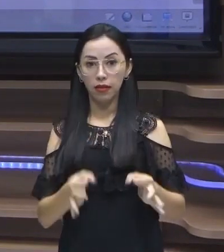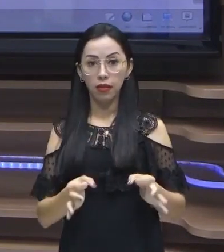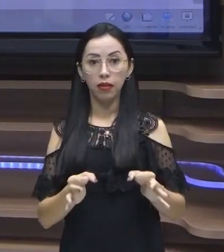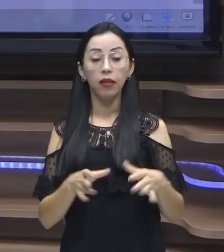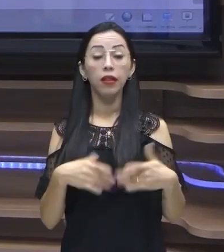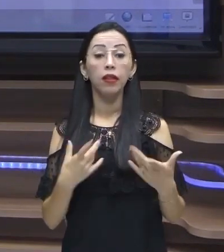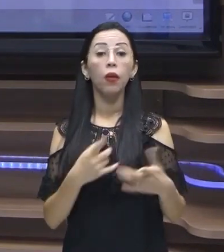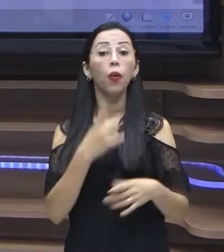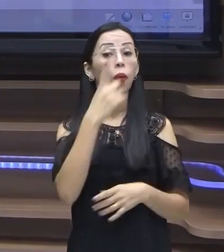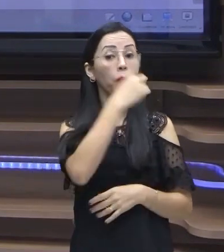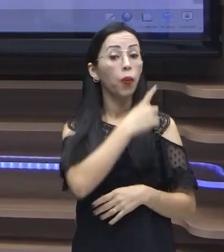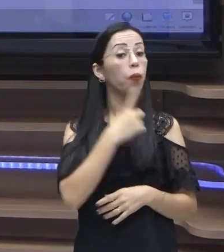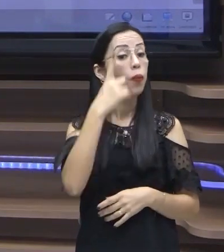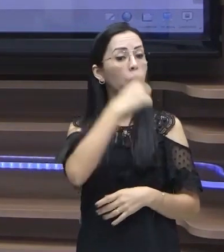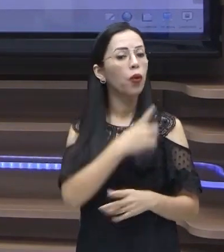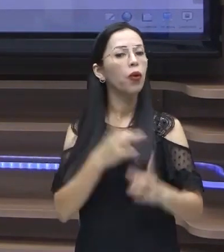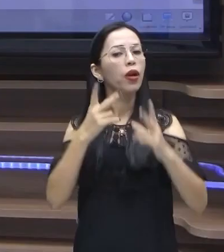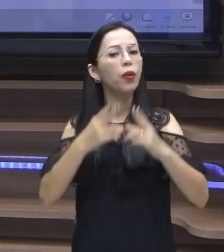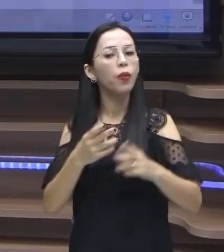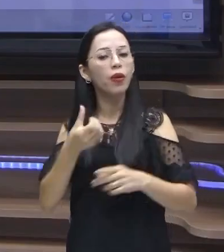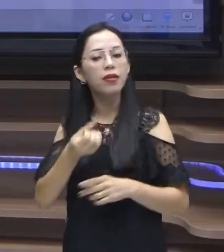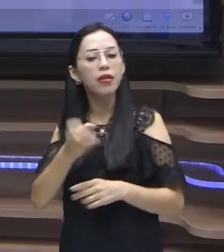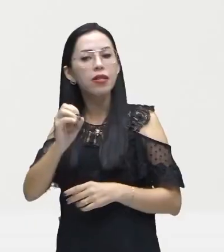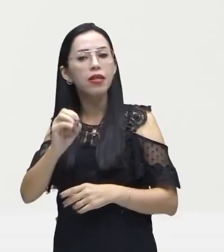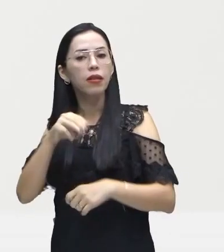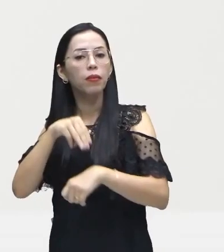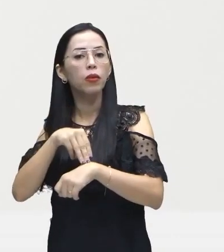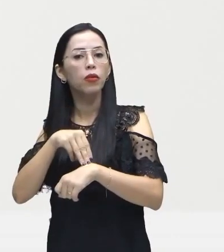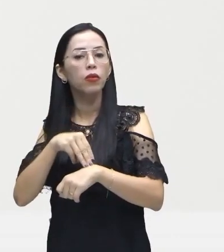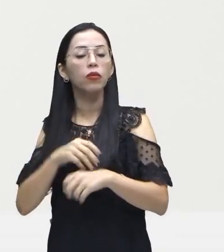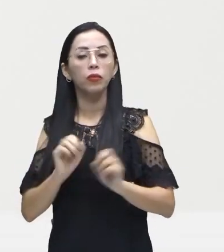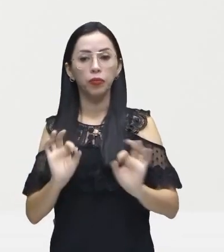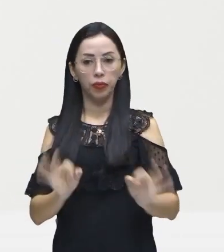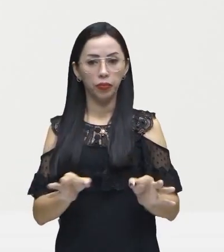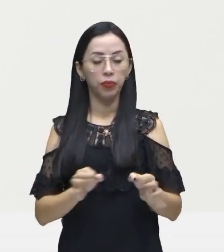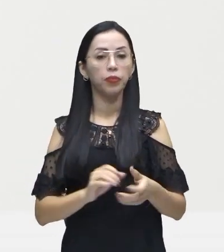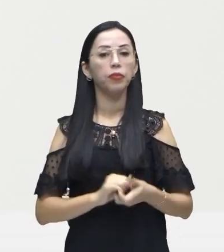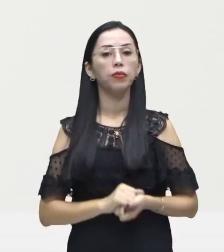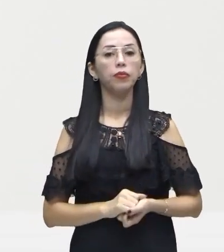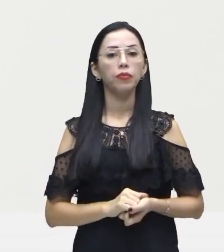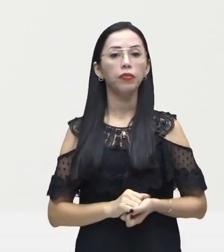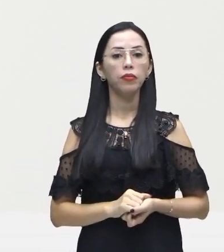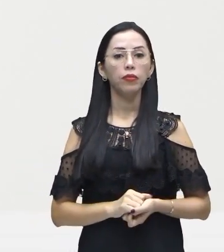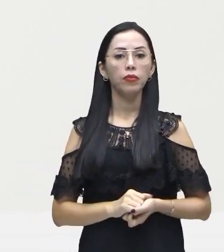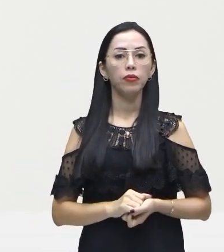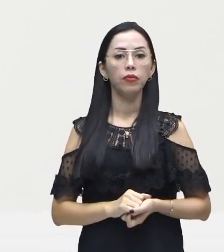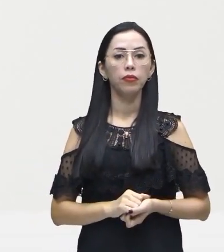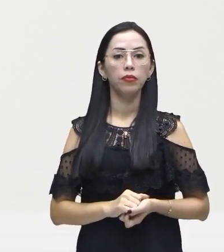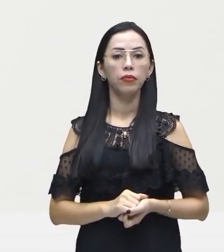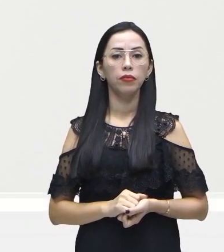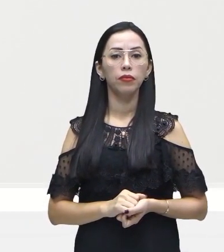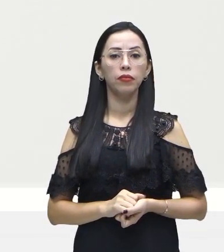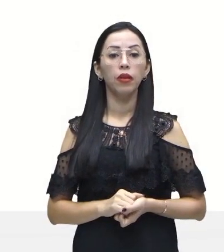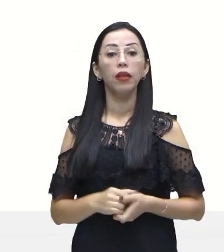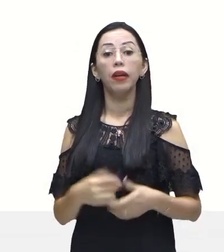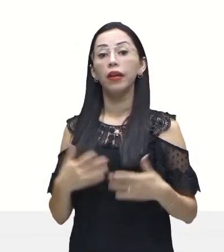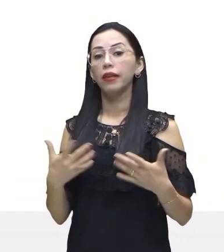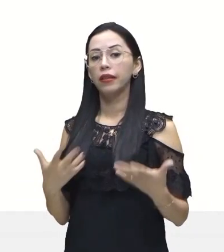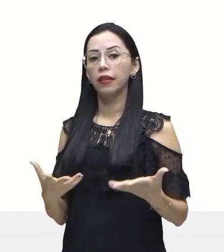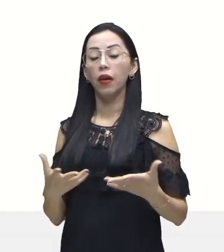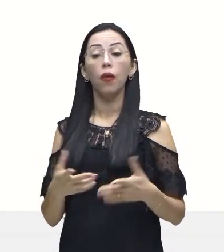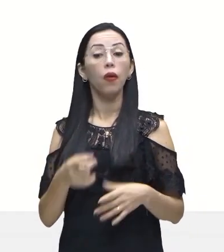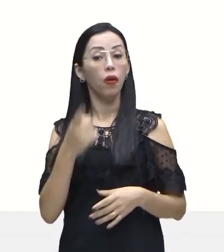hora equivale a 60 minutos, tá certo? Vamos lá. Então, eu tenho que transformar o equivalente a quanto?